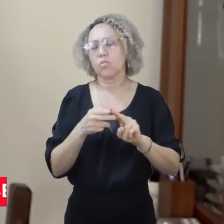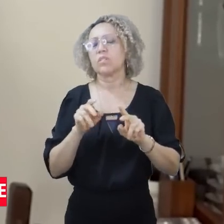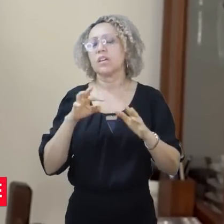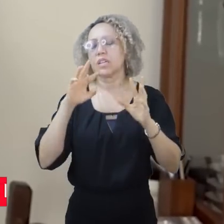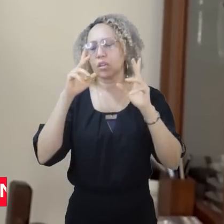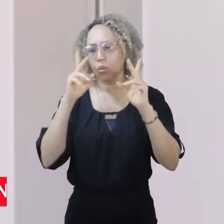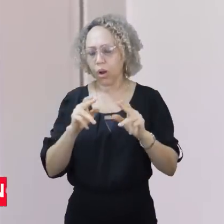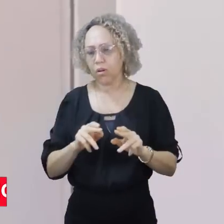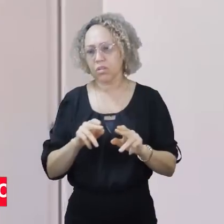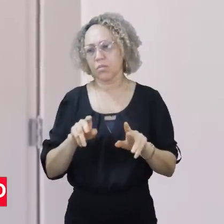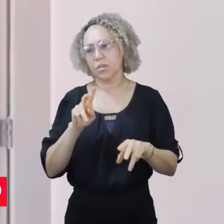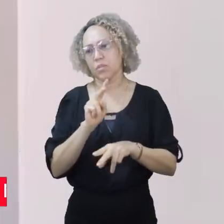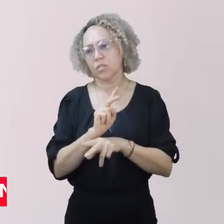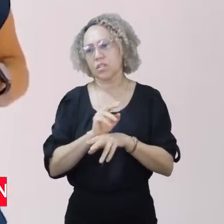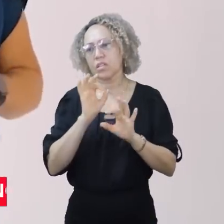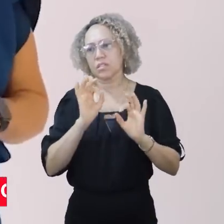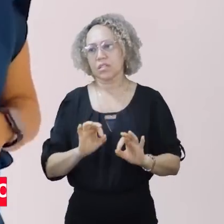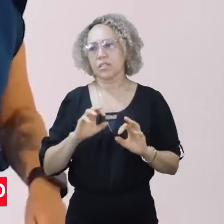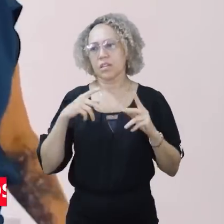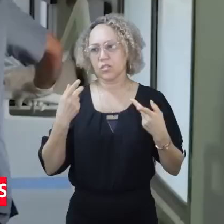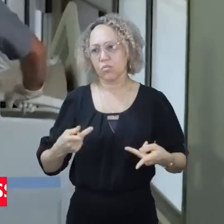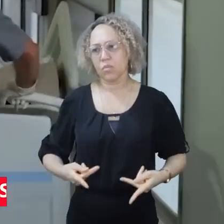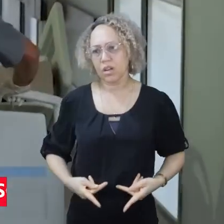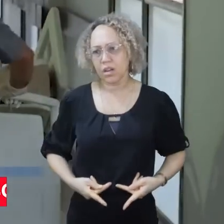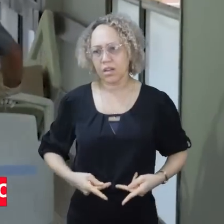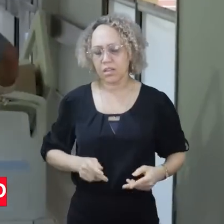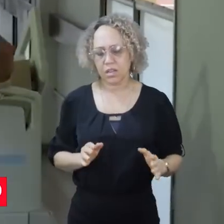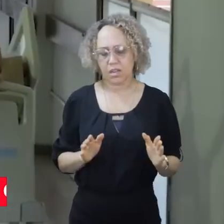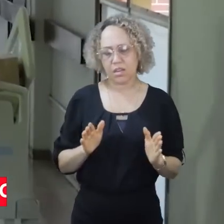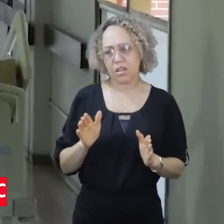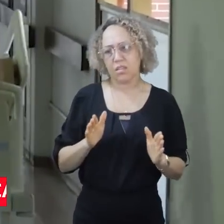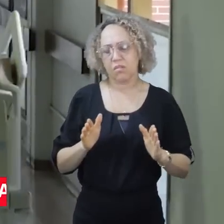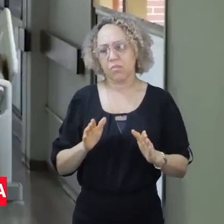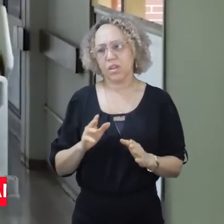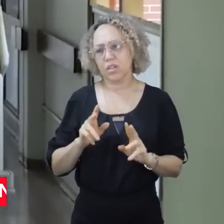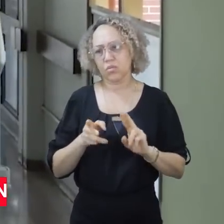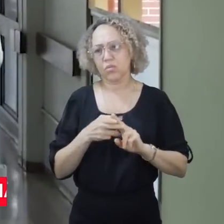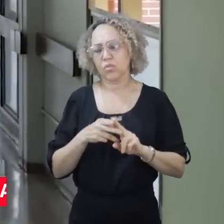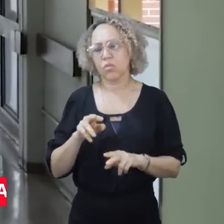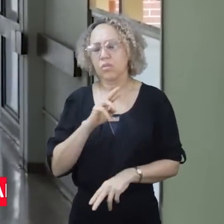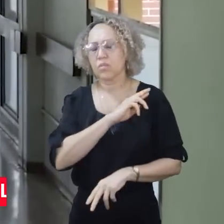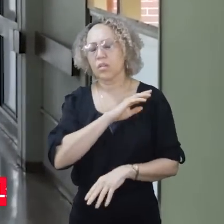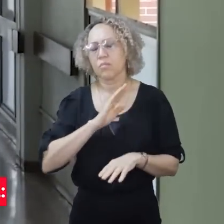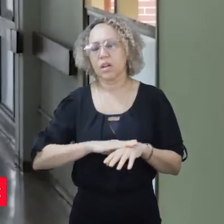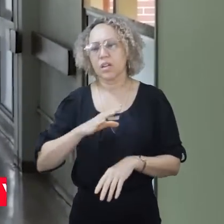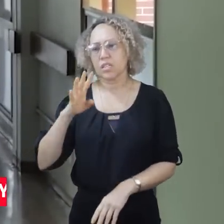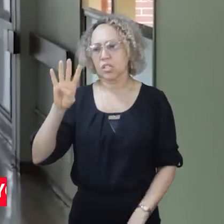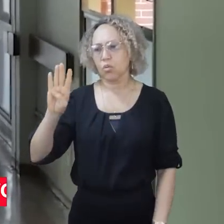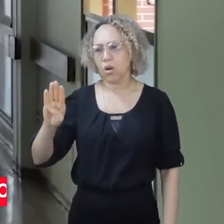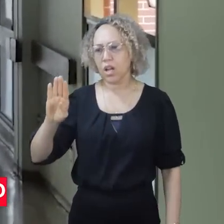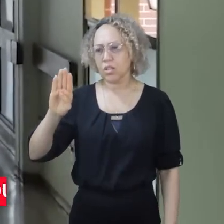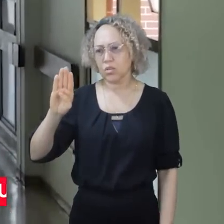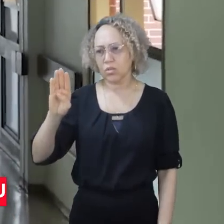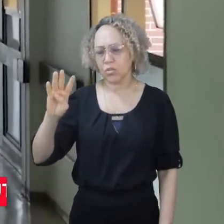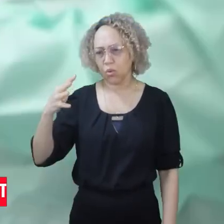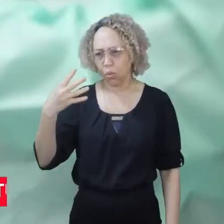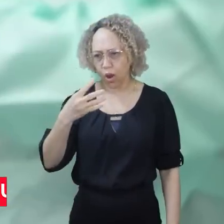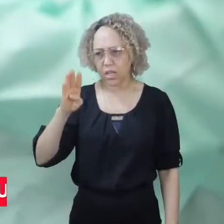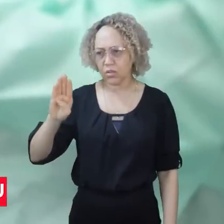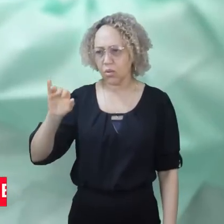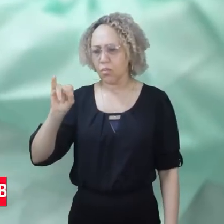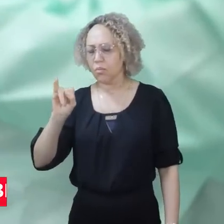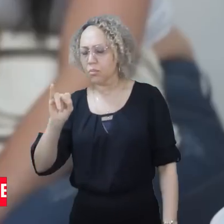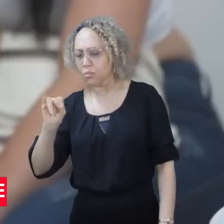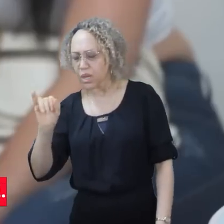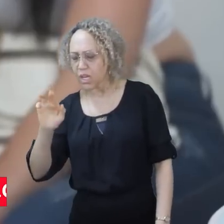humana. Atualmente, o SUS é responsável por mais de 4 bilhões de procedimentos por ano, incluindo